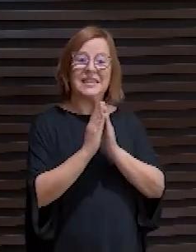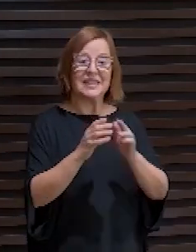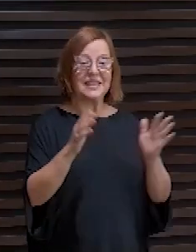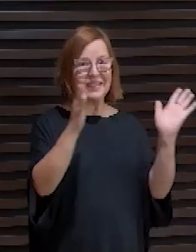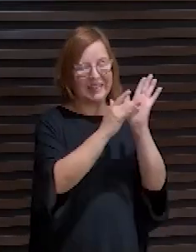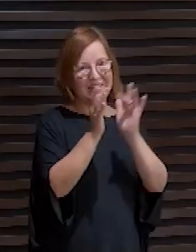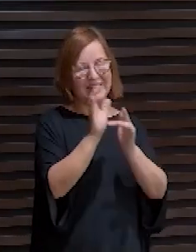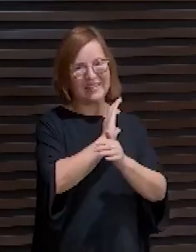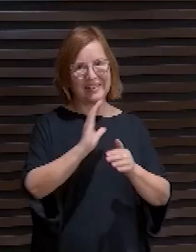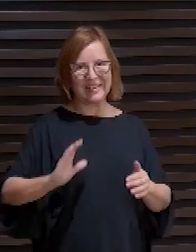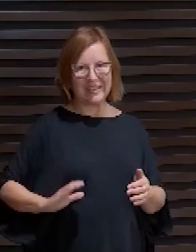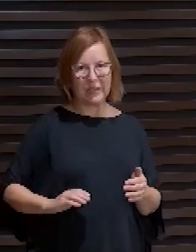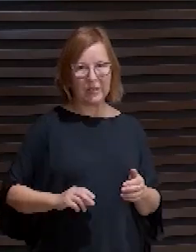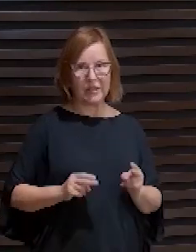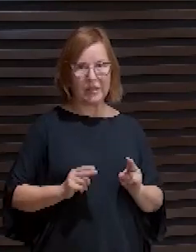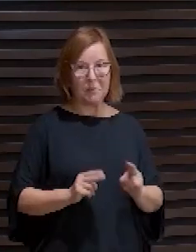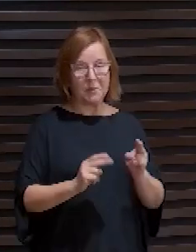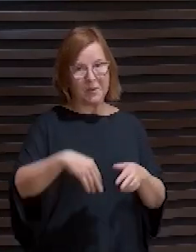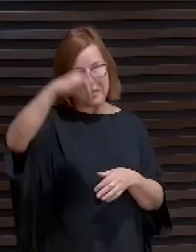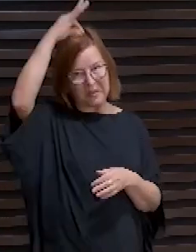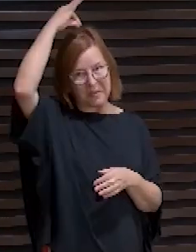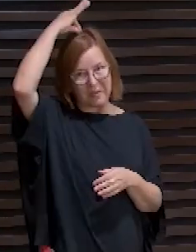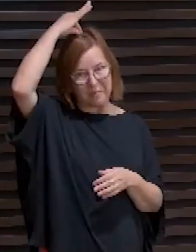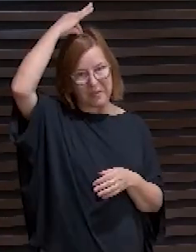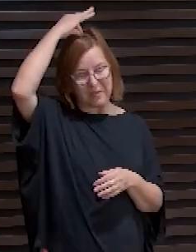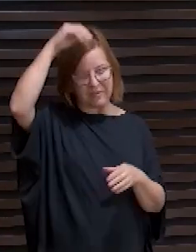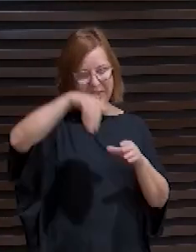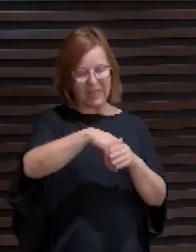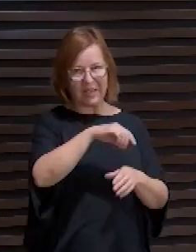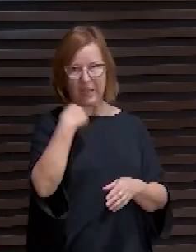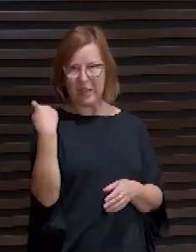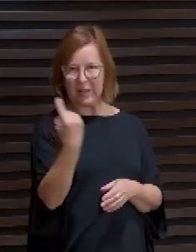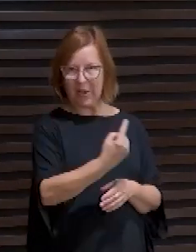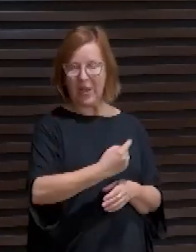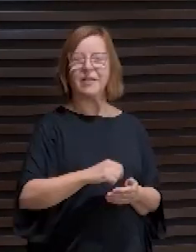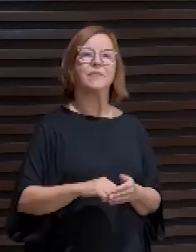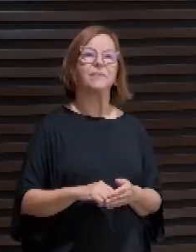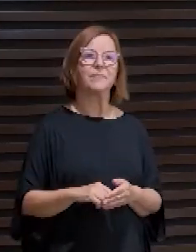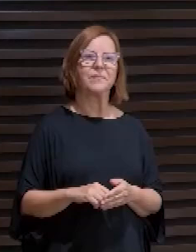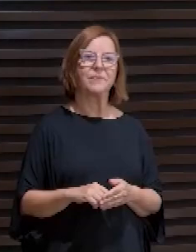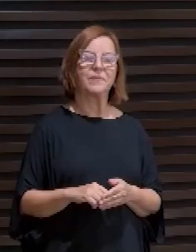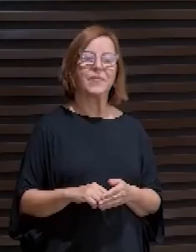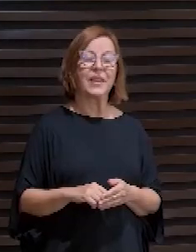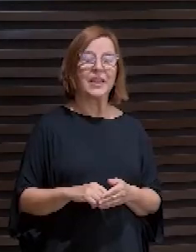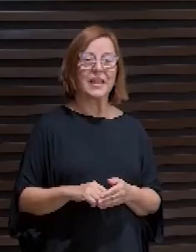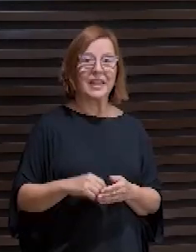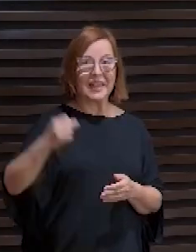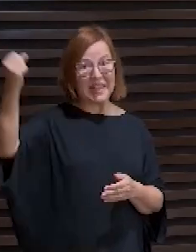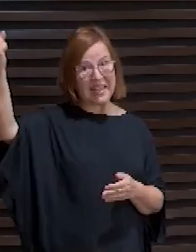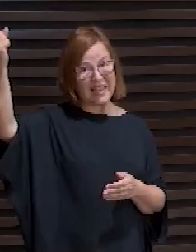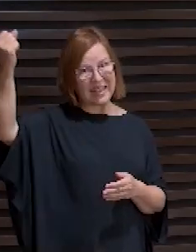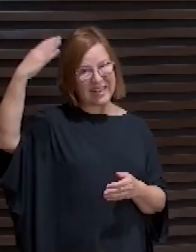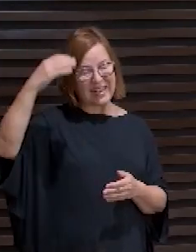Espírito e da semente de Deus neles, ou seja, em nós, da natureza do pacto da graça e de tudo que